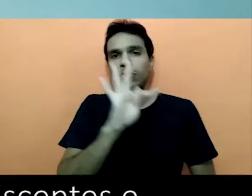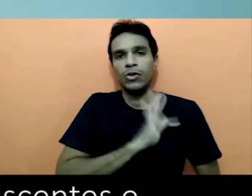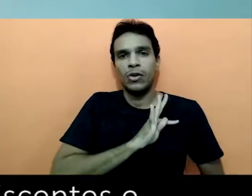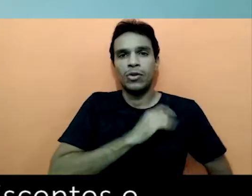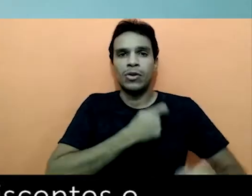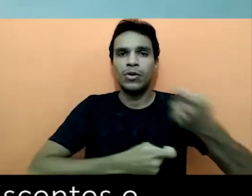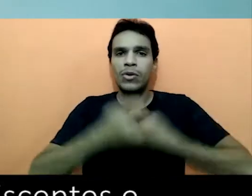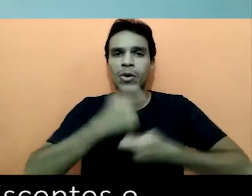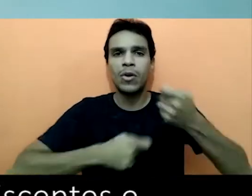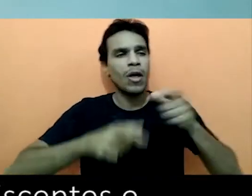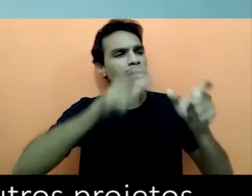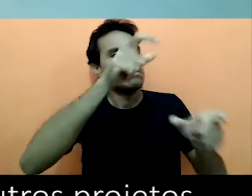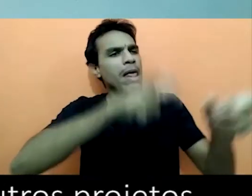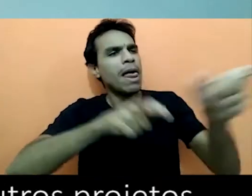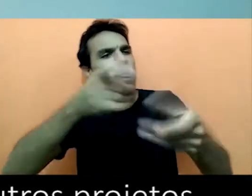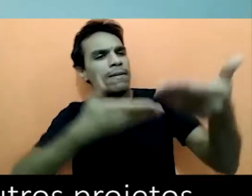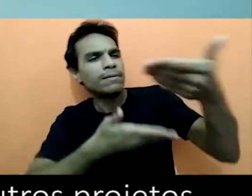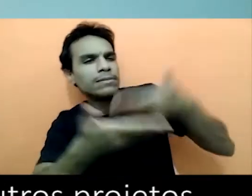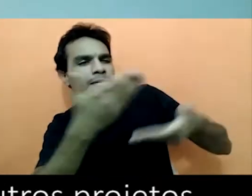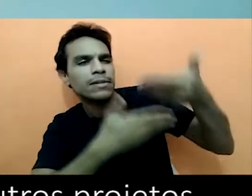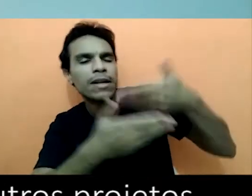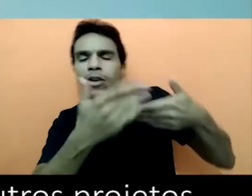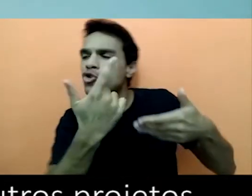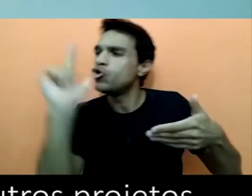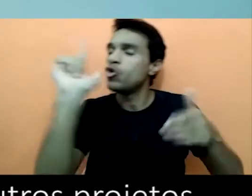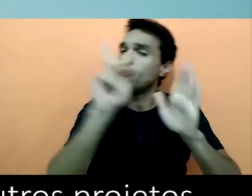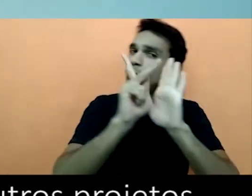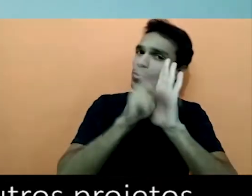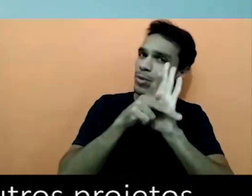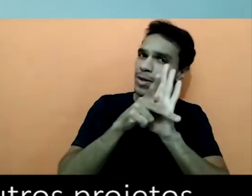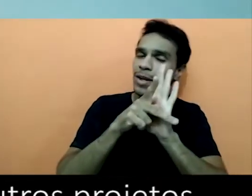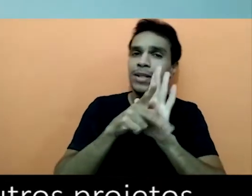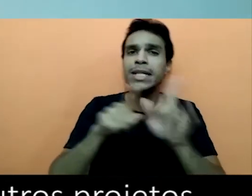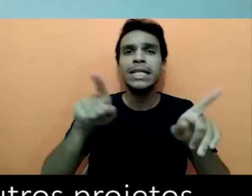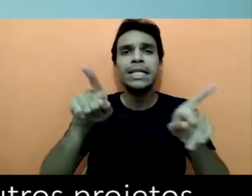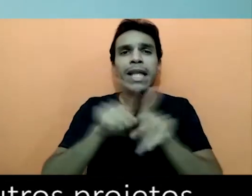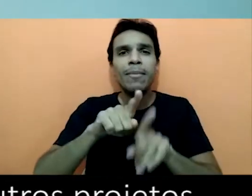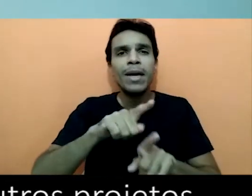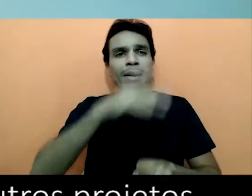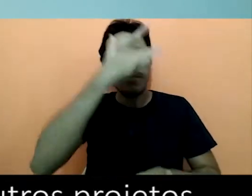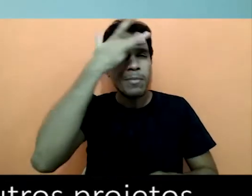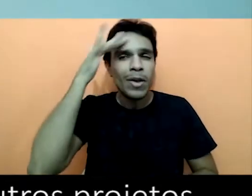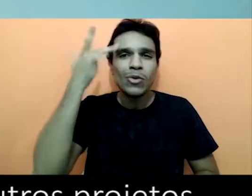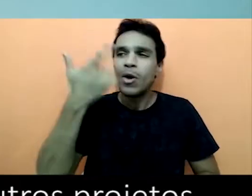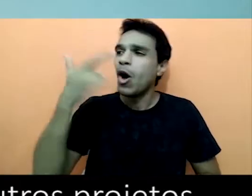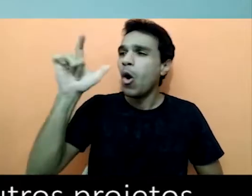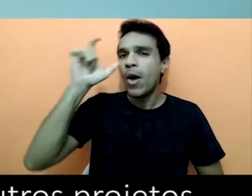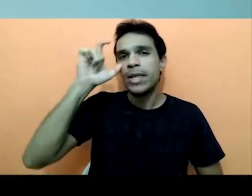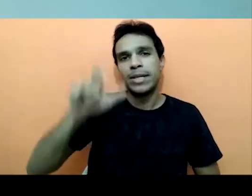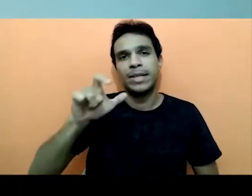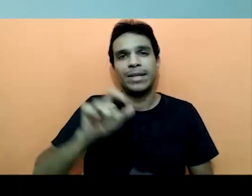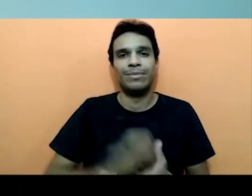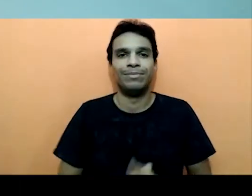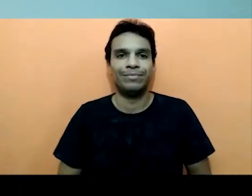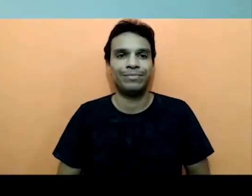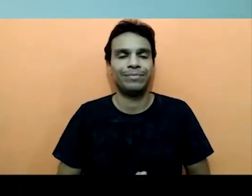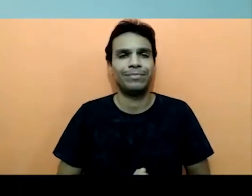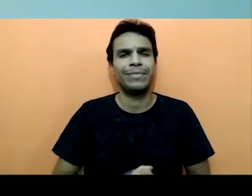docentes, discentes, técnicos administrativos, parceiros de outros projetos